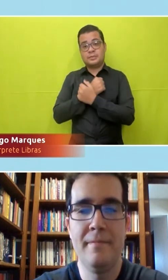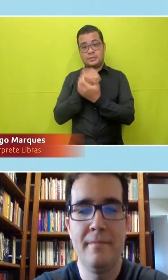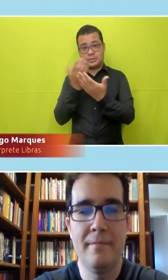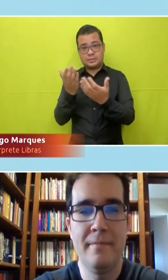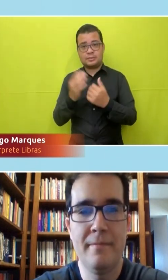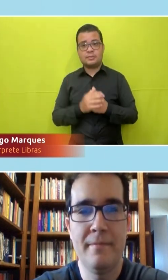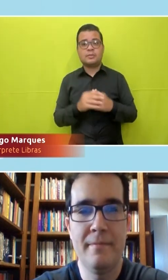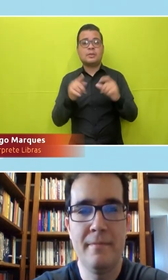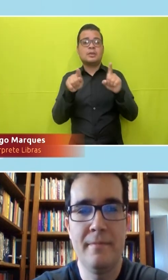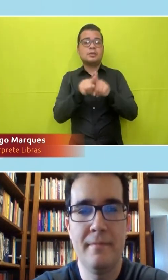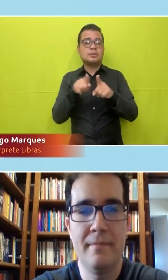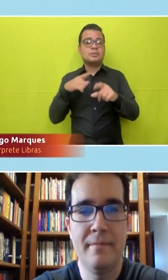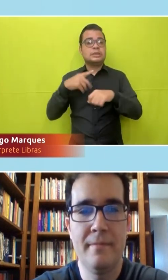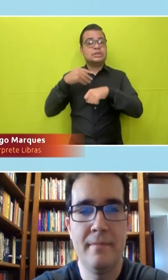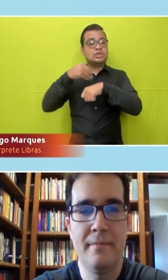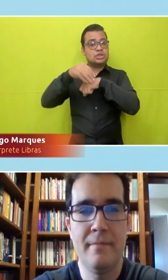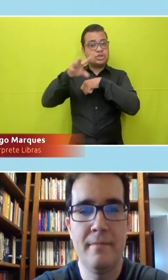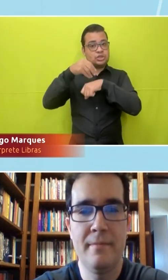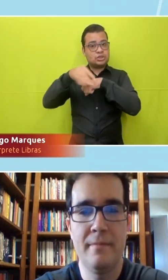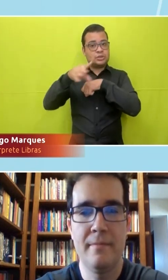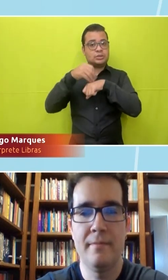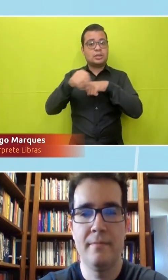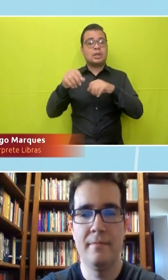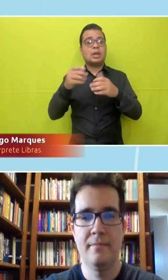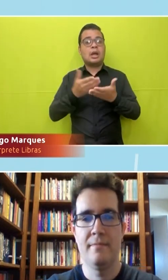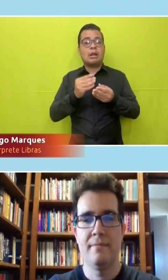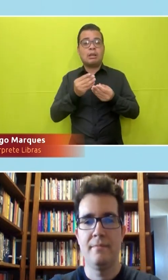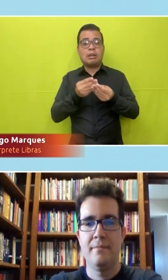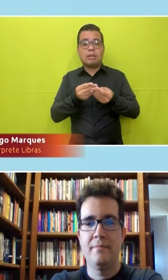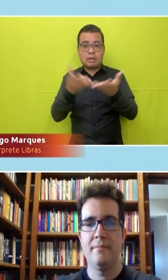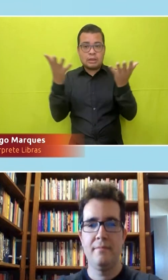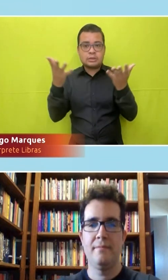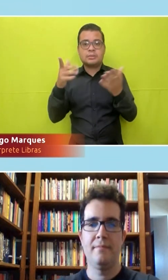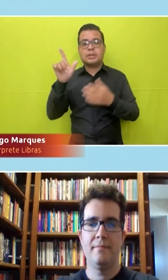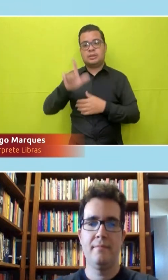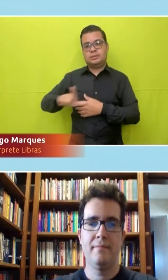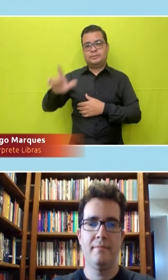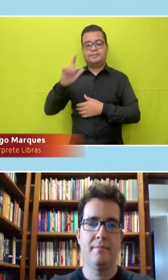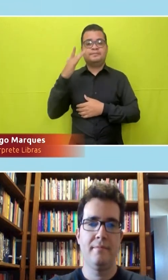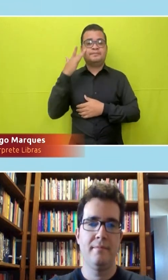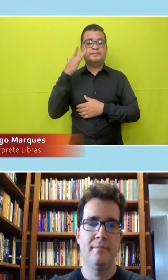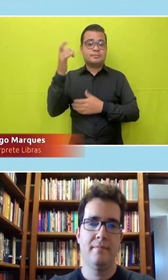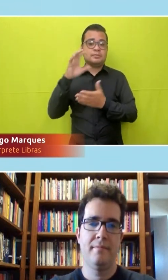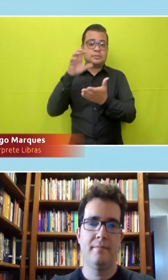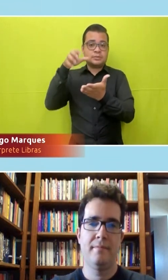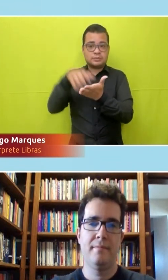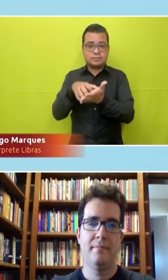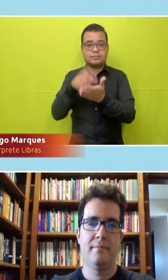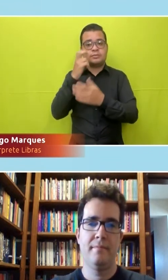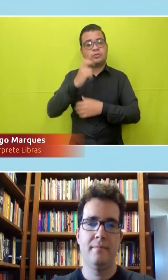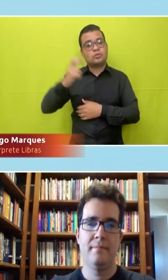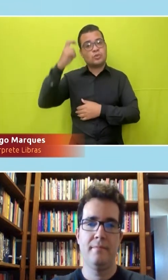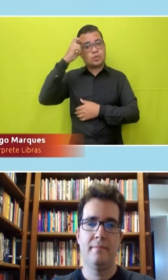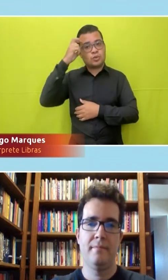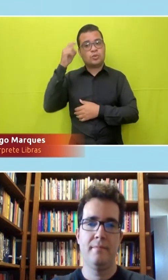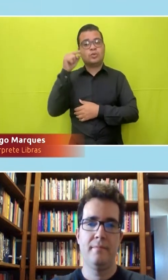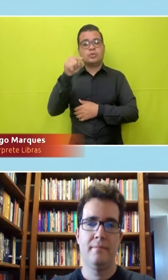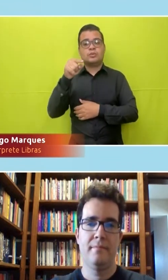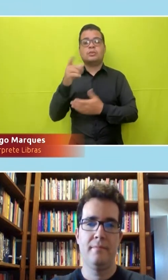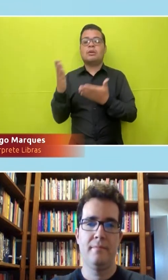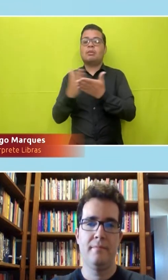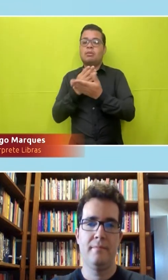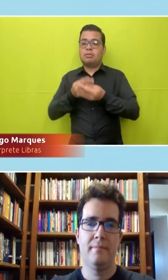tem mais uma dica de lançamento literário. Amanhã, o Centro Cultural Augusto Marques cedia o lançamento do livro de